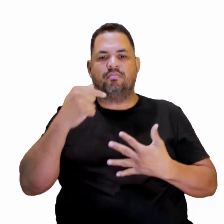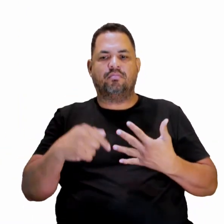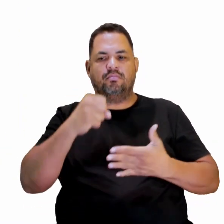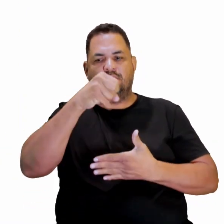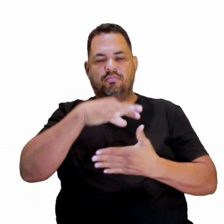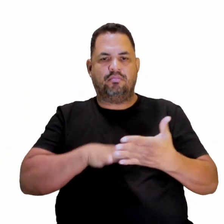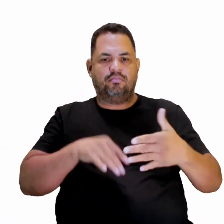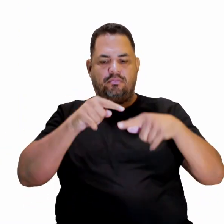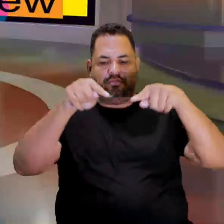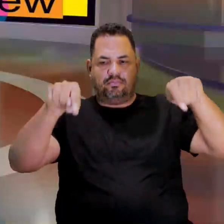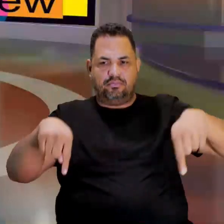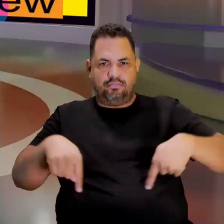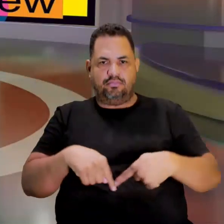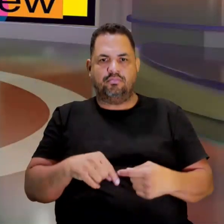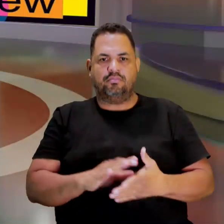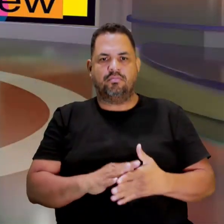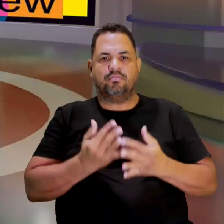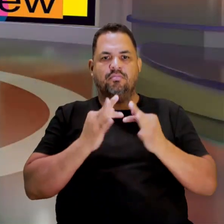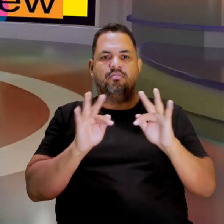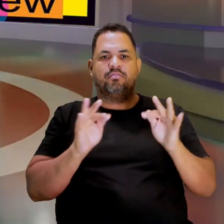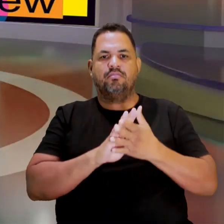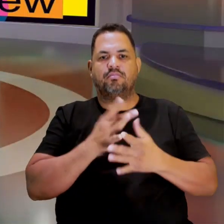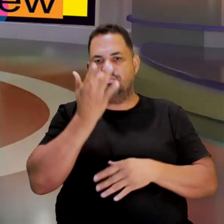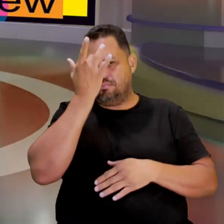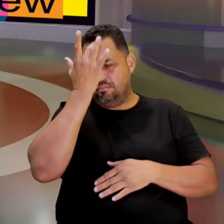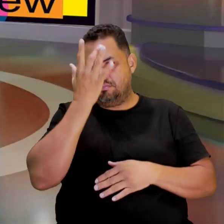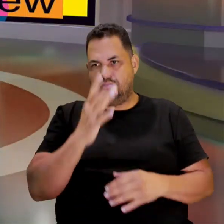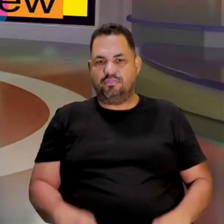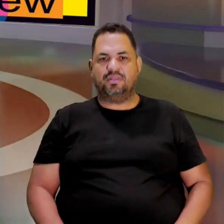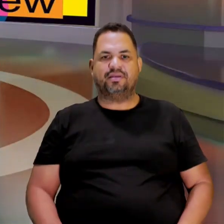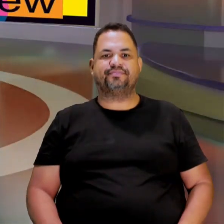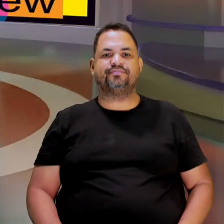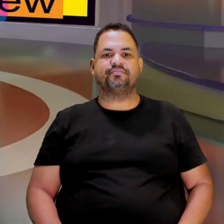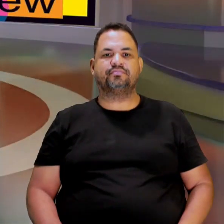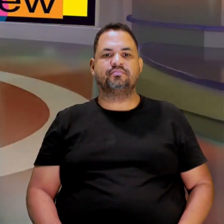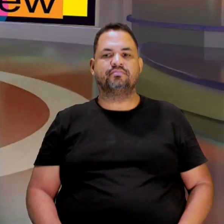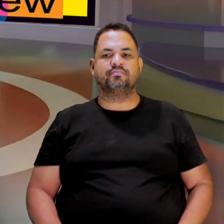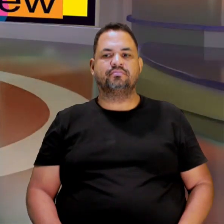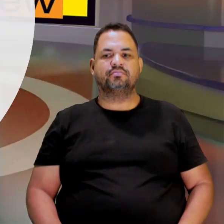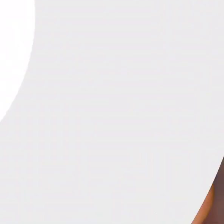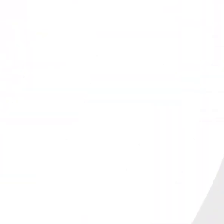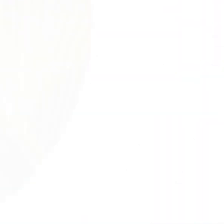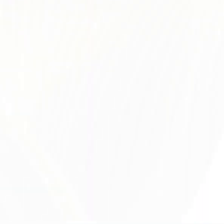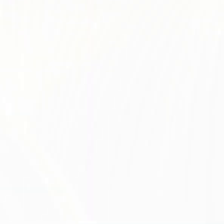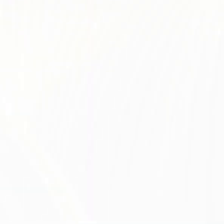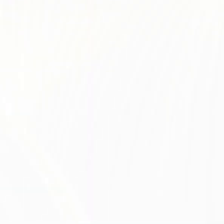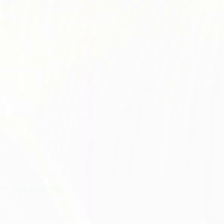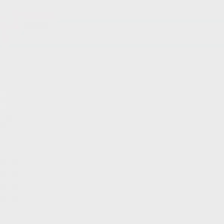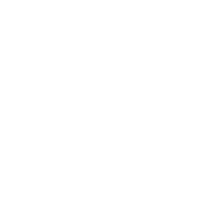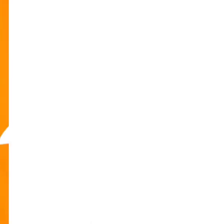atividade de sala. Tá simples, tá fácil. Be right back.